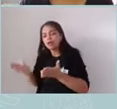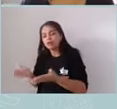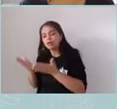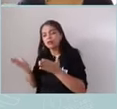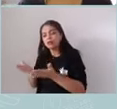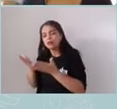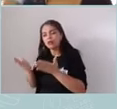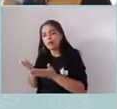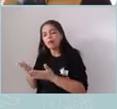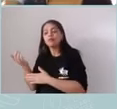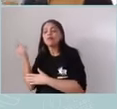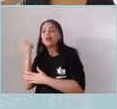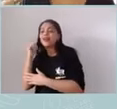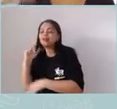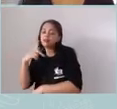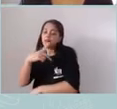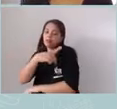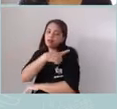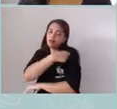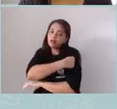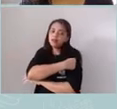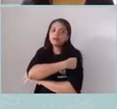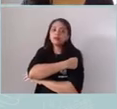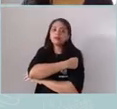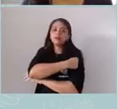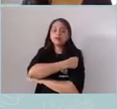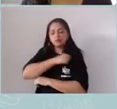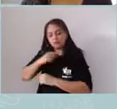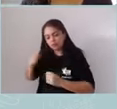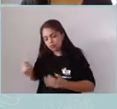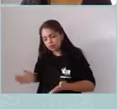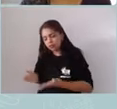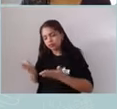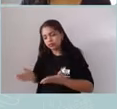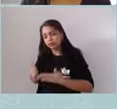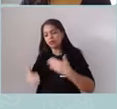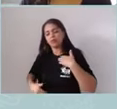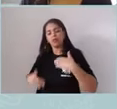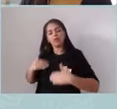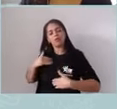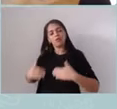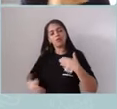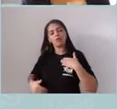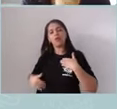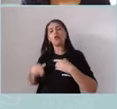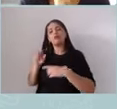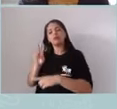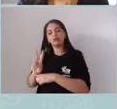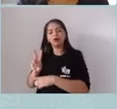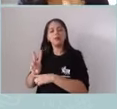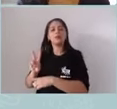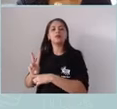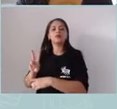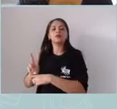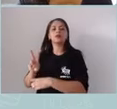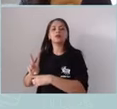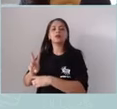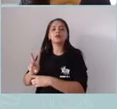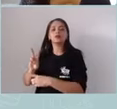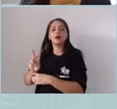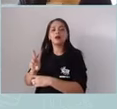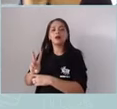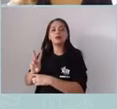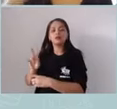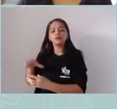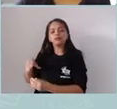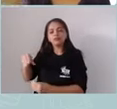vai receber através da vacinação para estimular o nosso corpo a produzir os anticorpos, né, e salvar lá, armazenar aquela